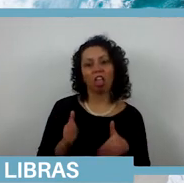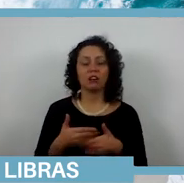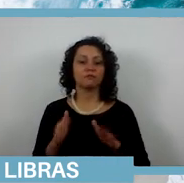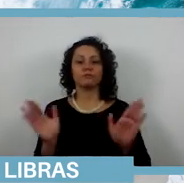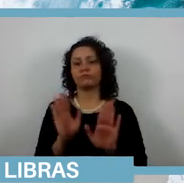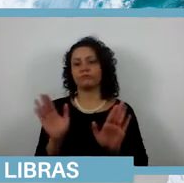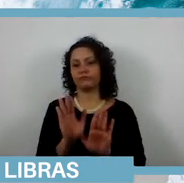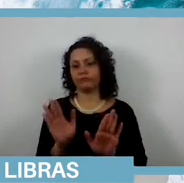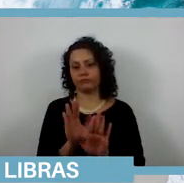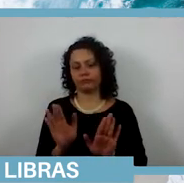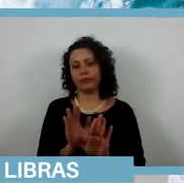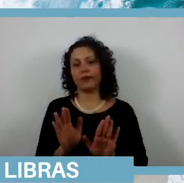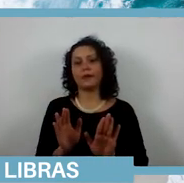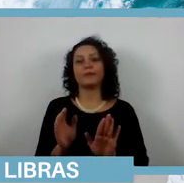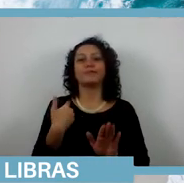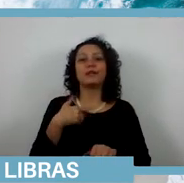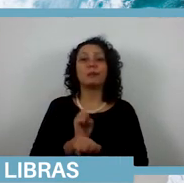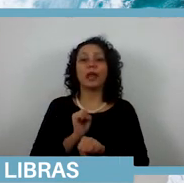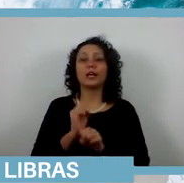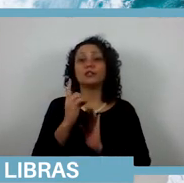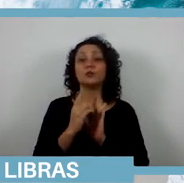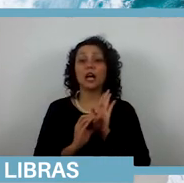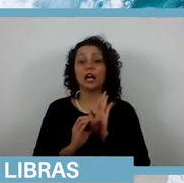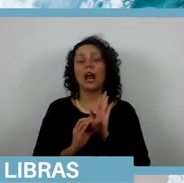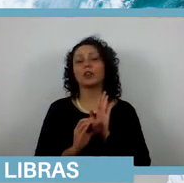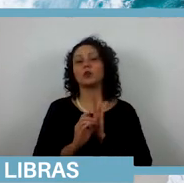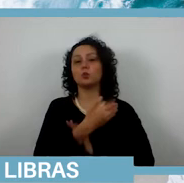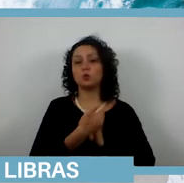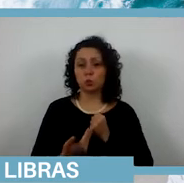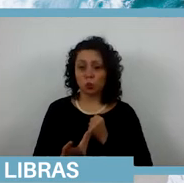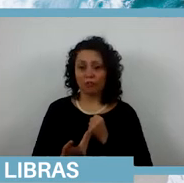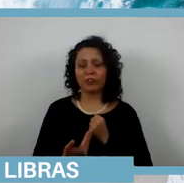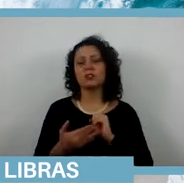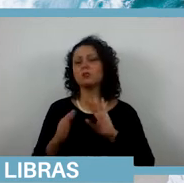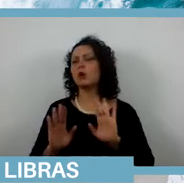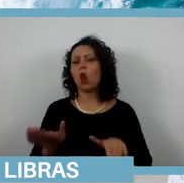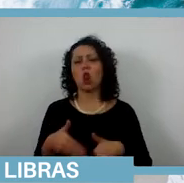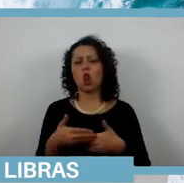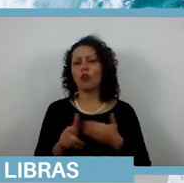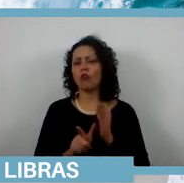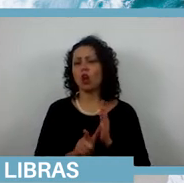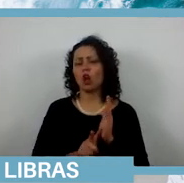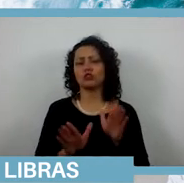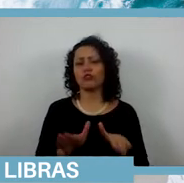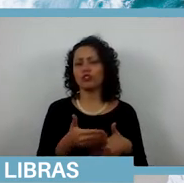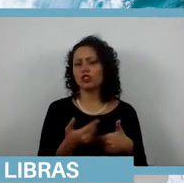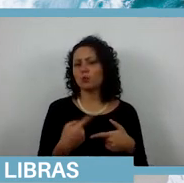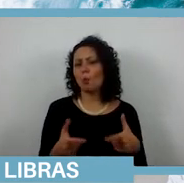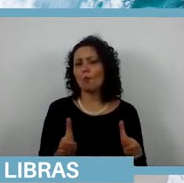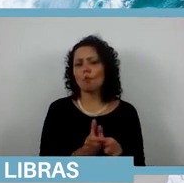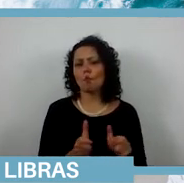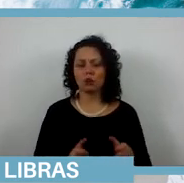no movimento dos decretos do governo não né diácono para poder me ia preferir manter a loja fechada é porque é uma loja pequena